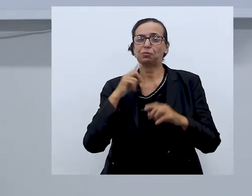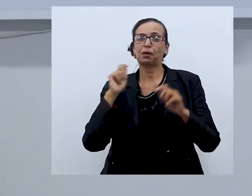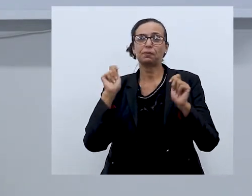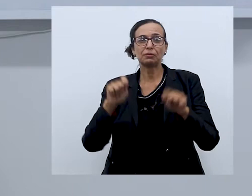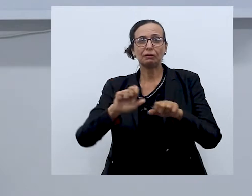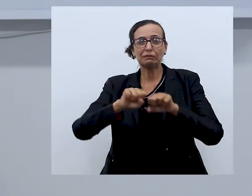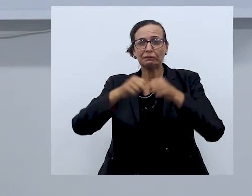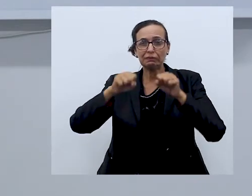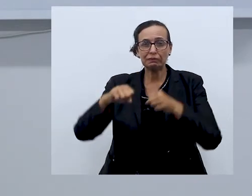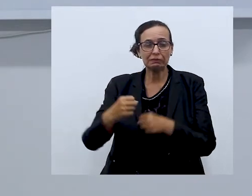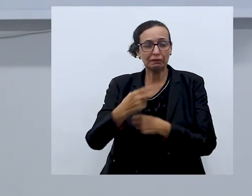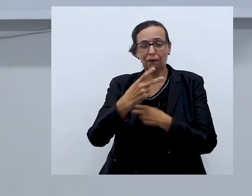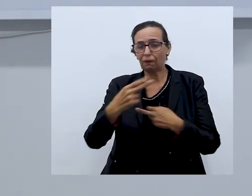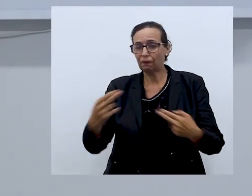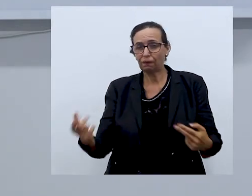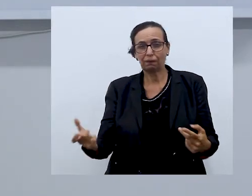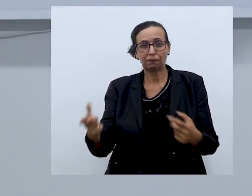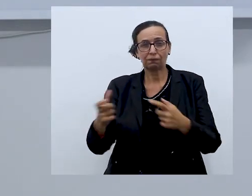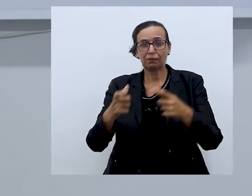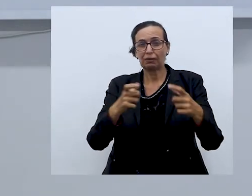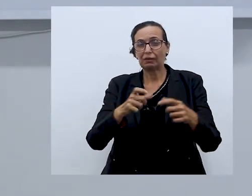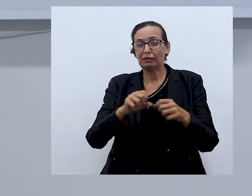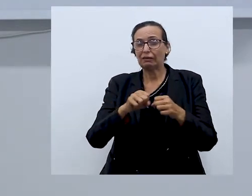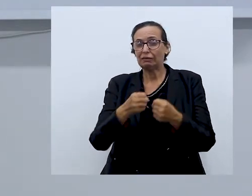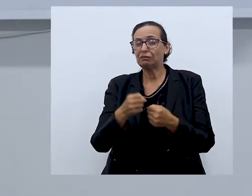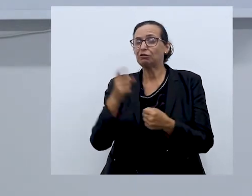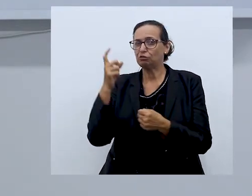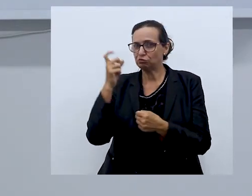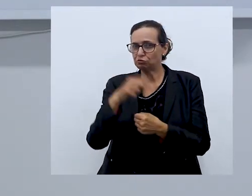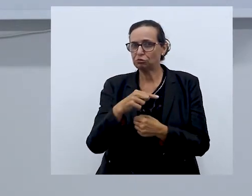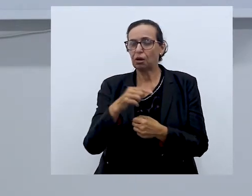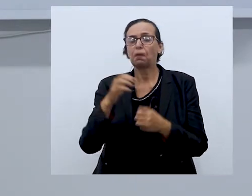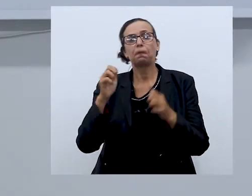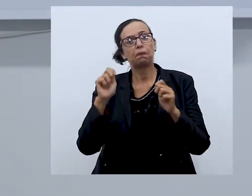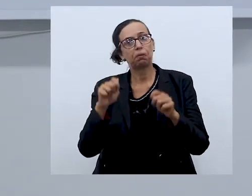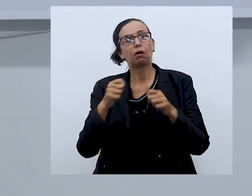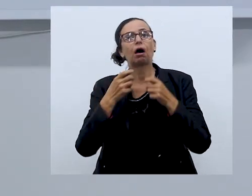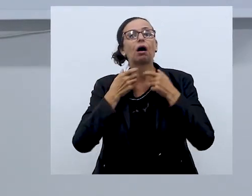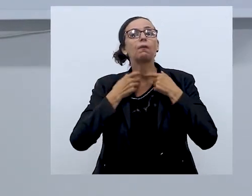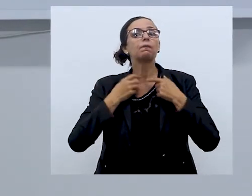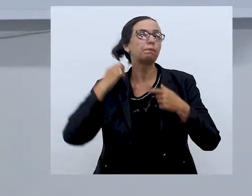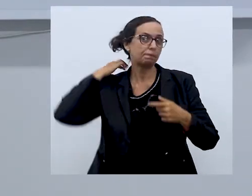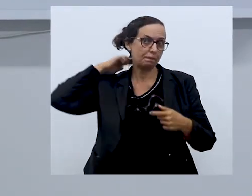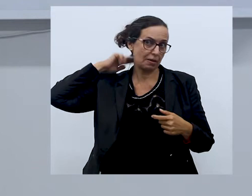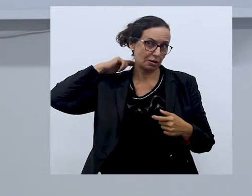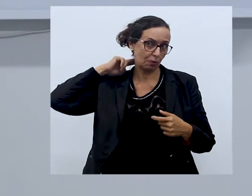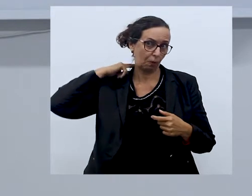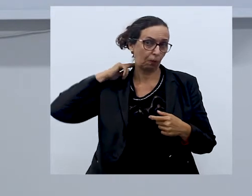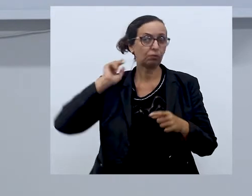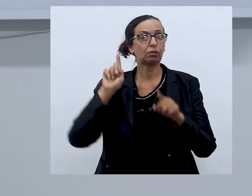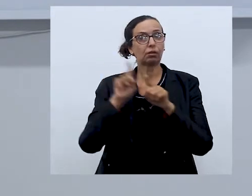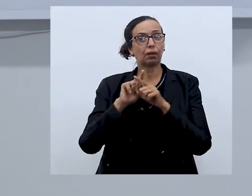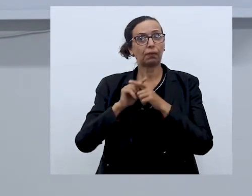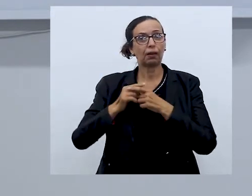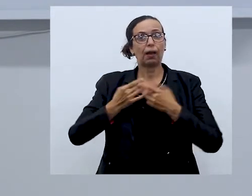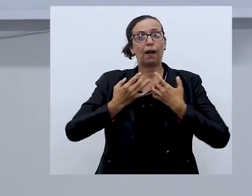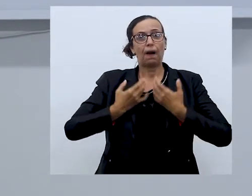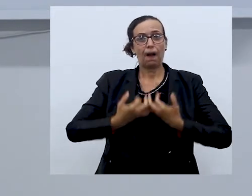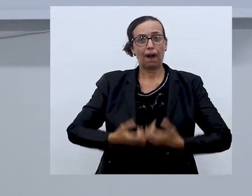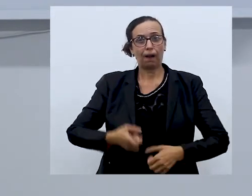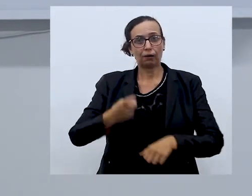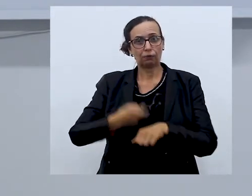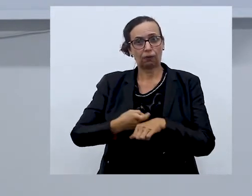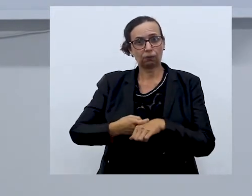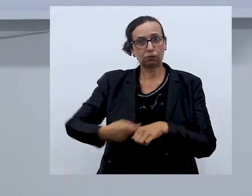outras lesões em situações onde a área fraturada se relacionar tanto ao pescoço como também à nossa coluna. Nunca devemos tentar colocar